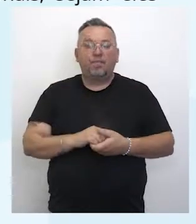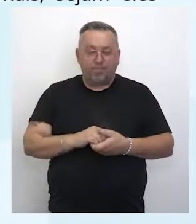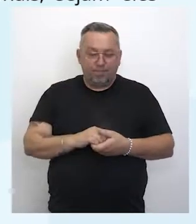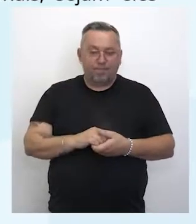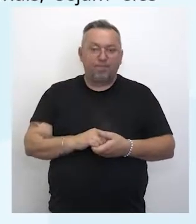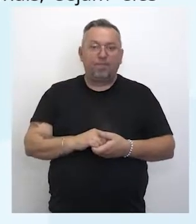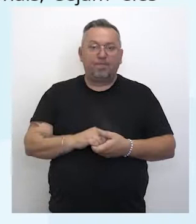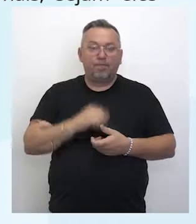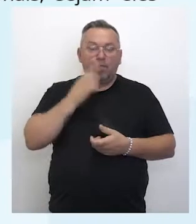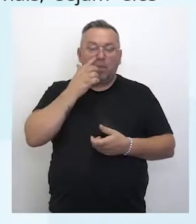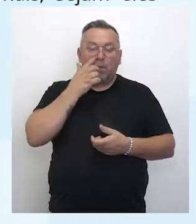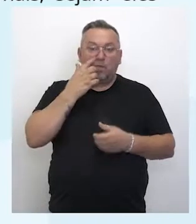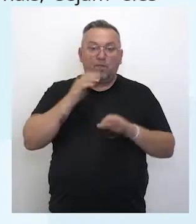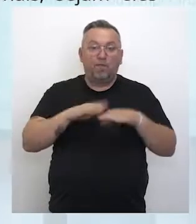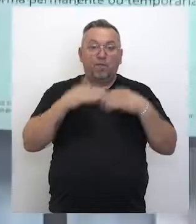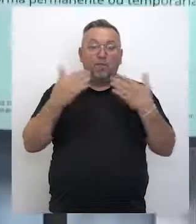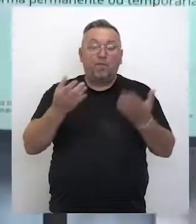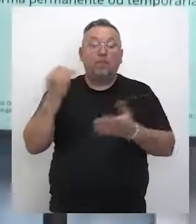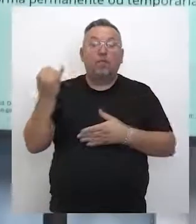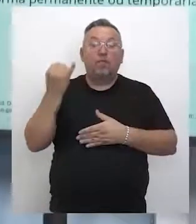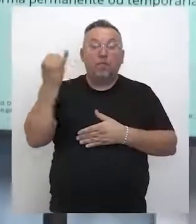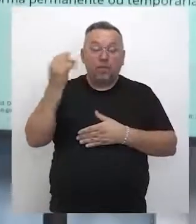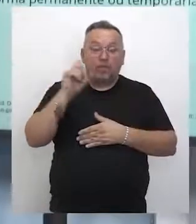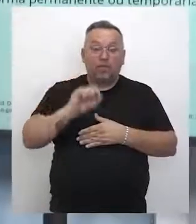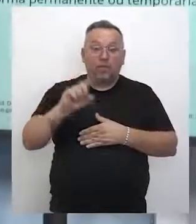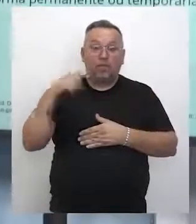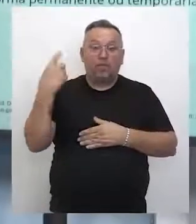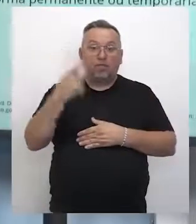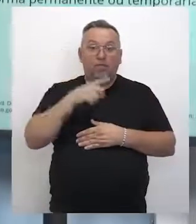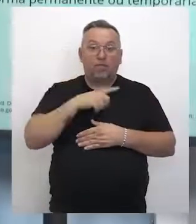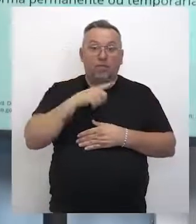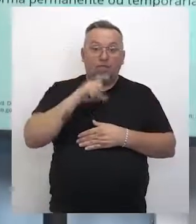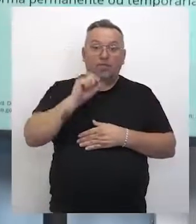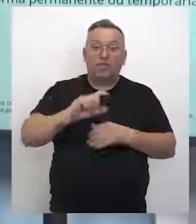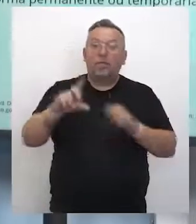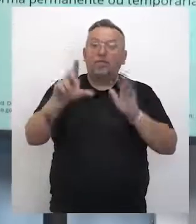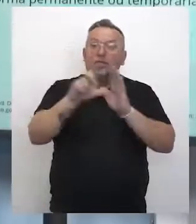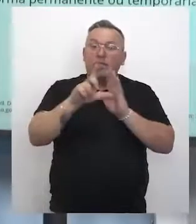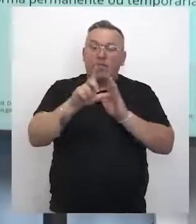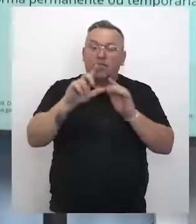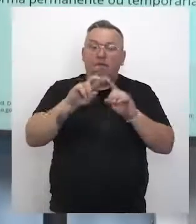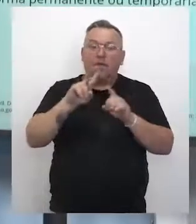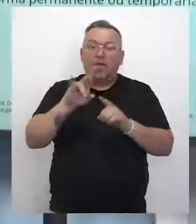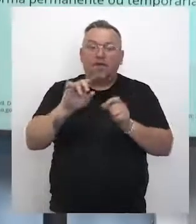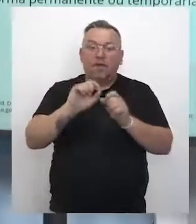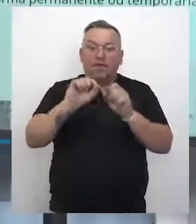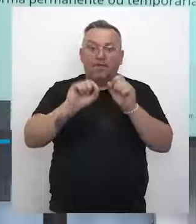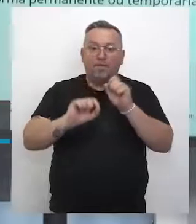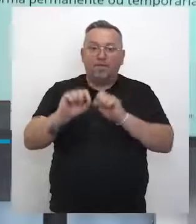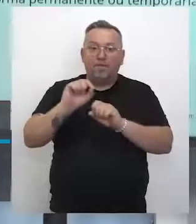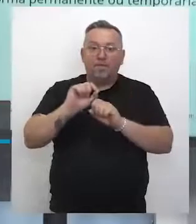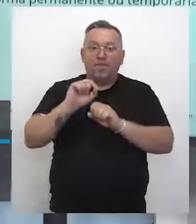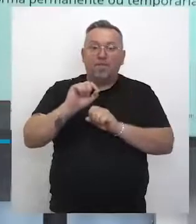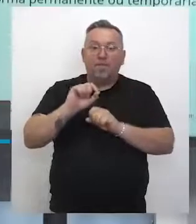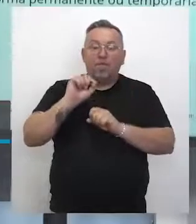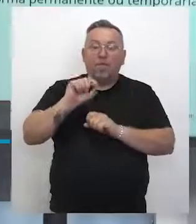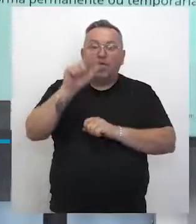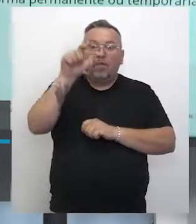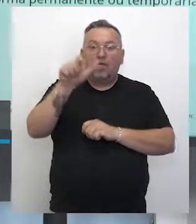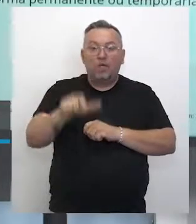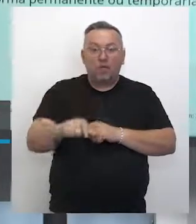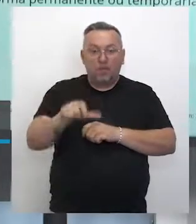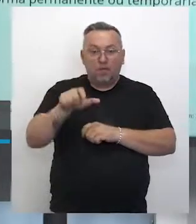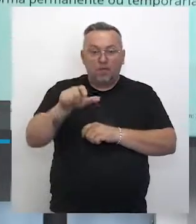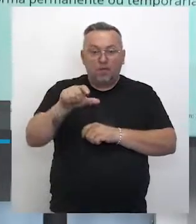tá certo? Então, a importância, né, da gente ter essas leis aí que vão, né, fazendo com que essas